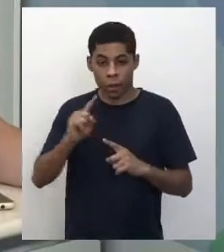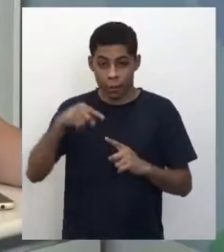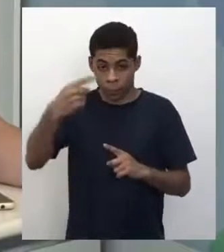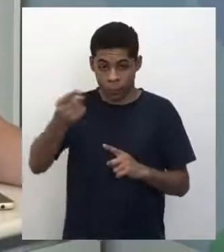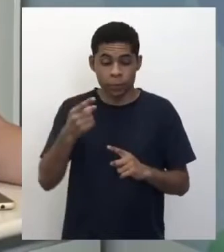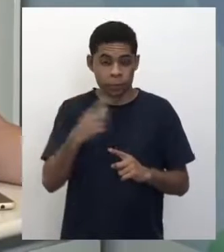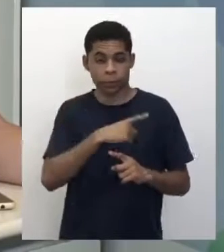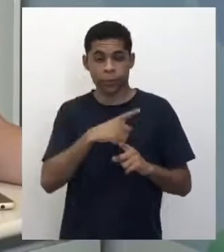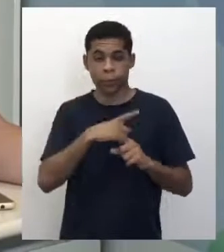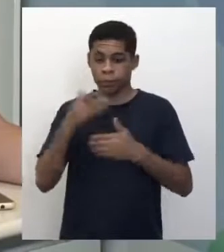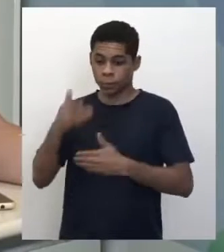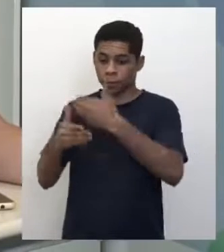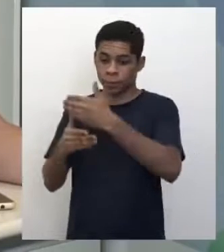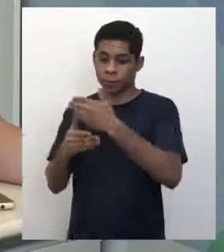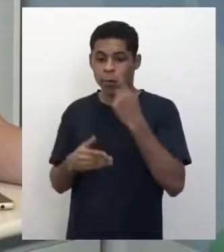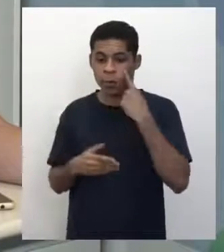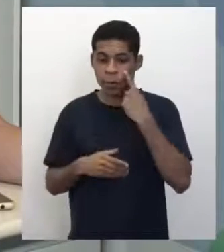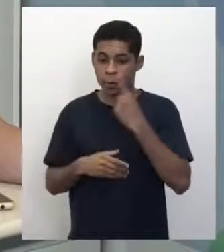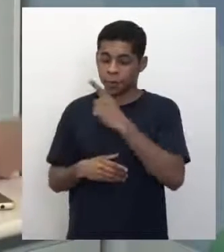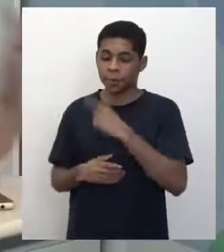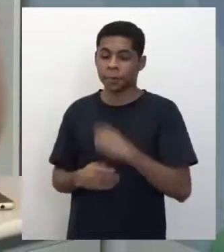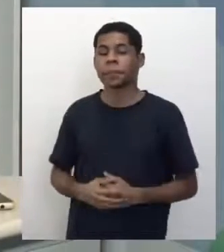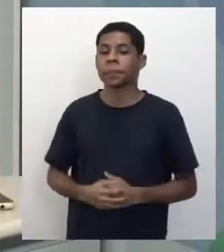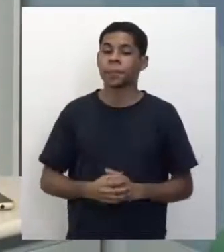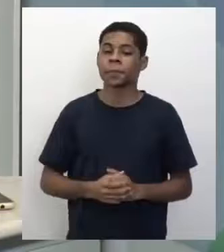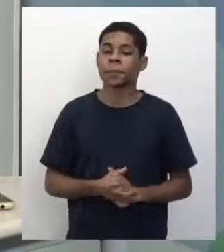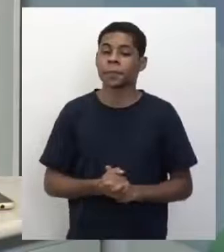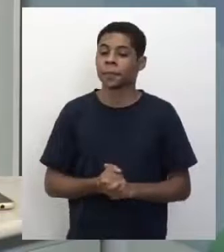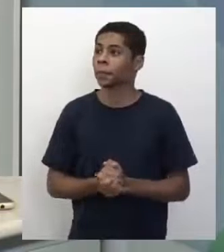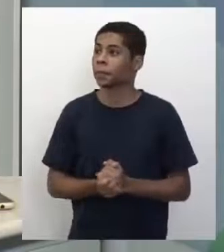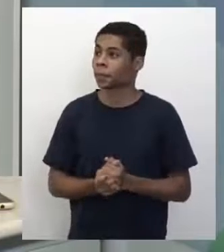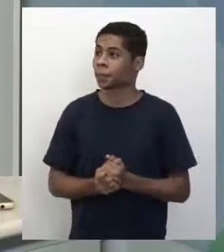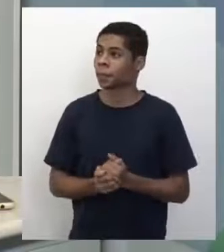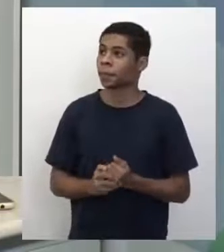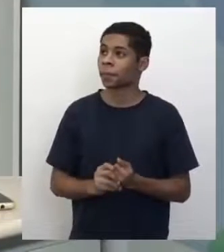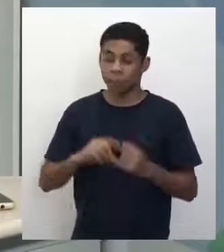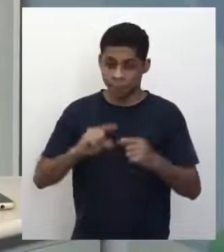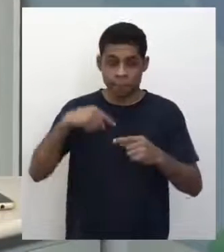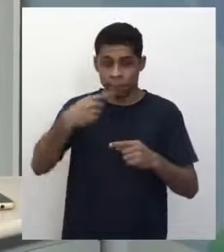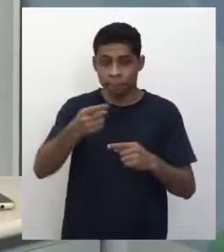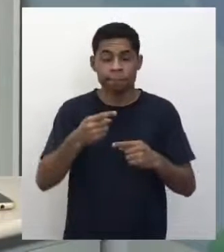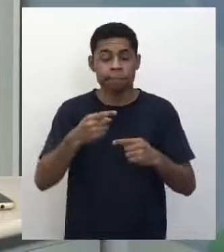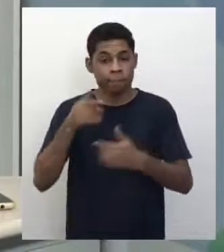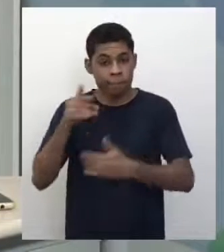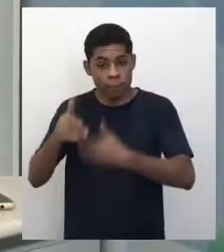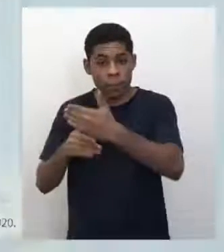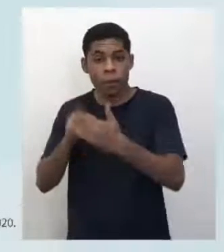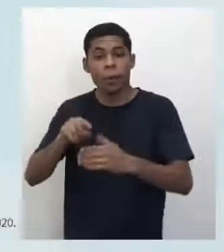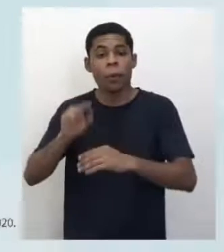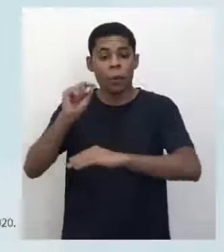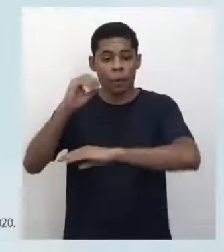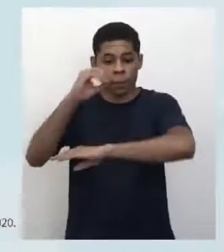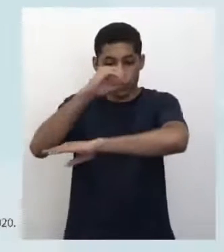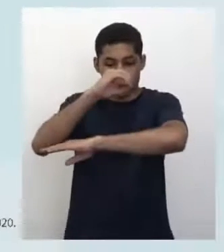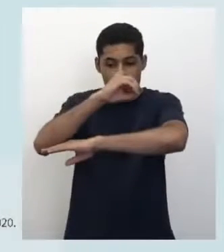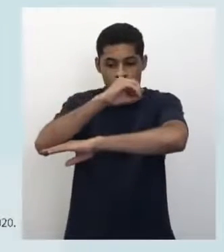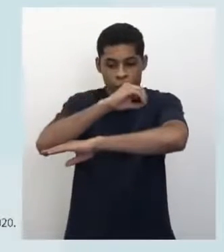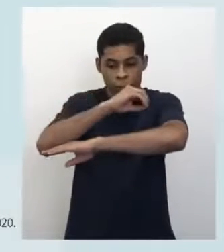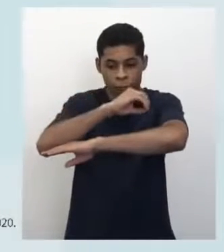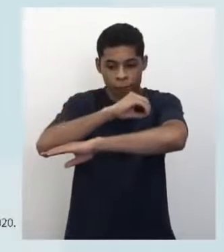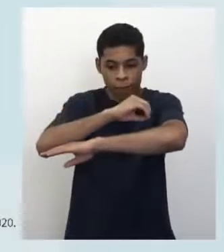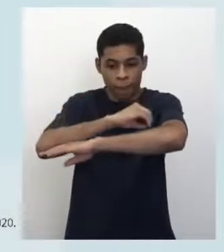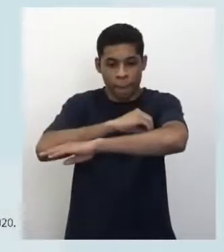imagem olha lá, professora, a próxima imagem era um pôr do sol. E